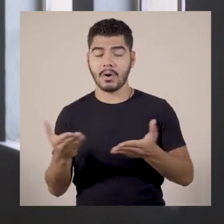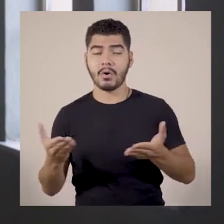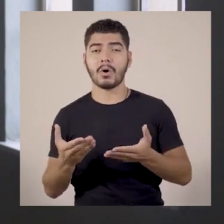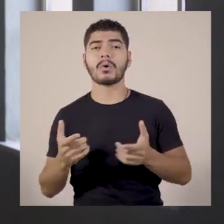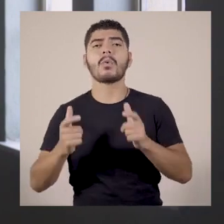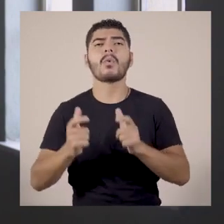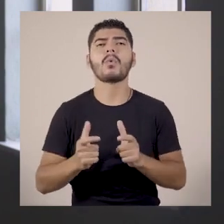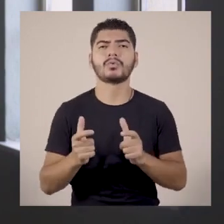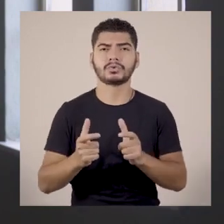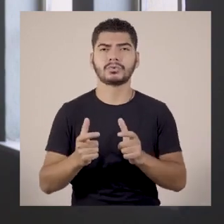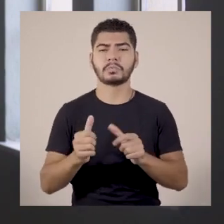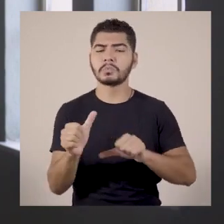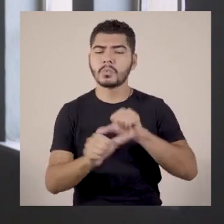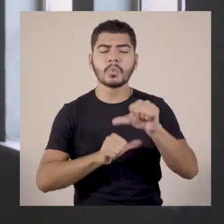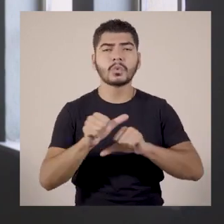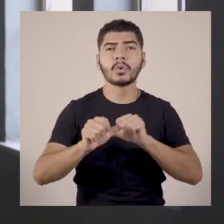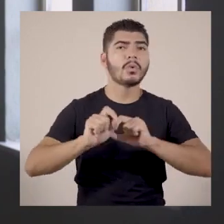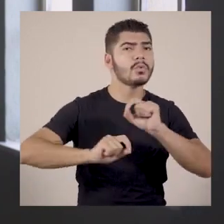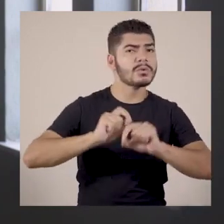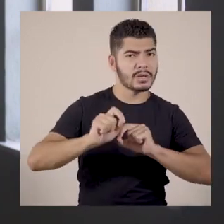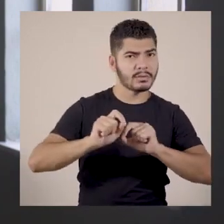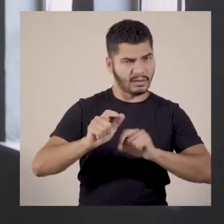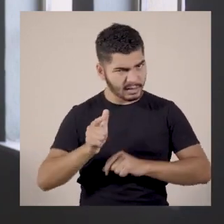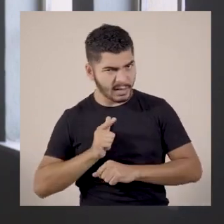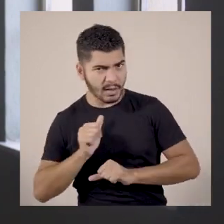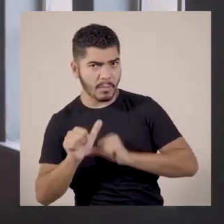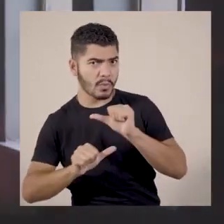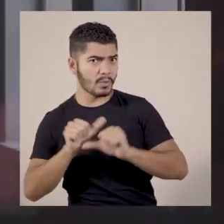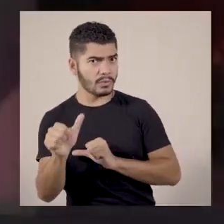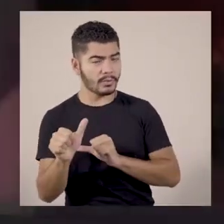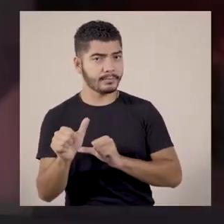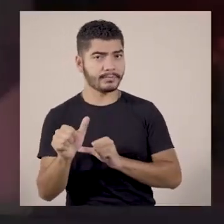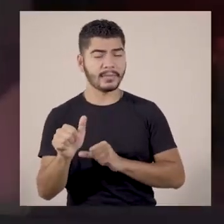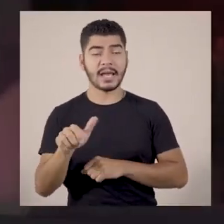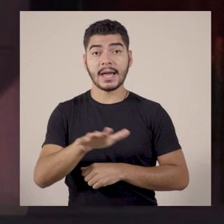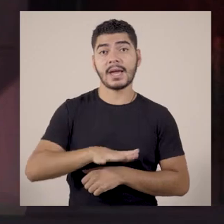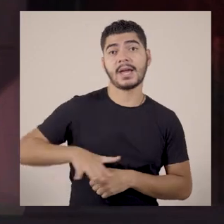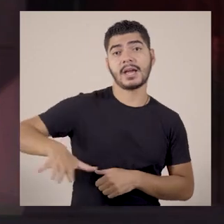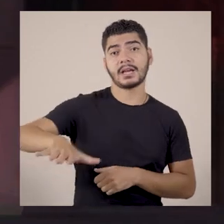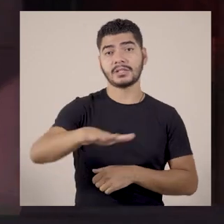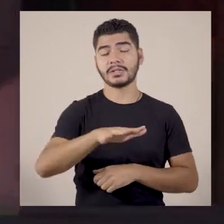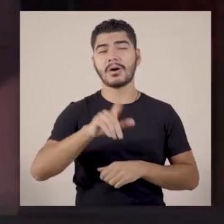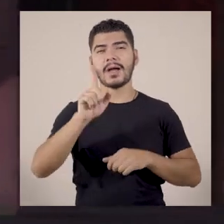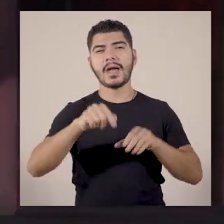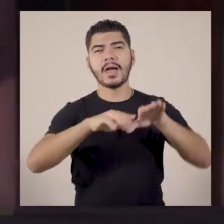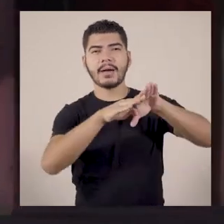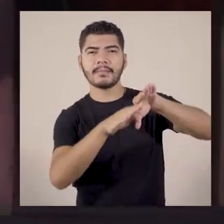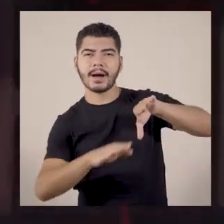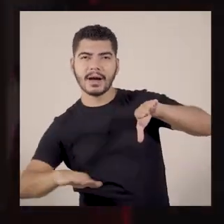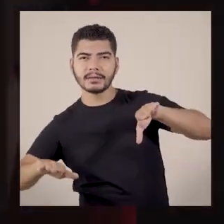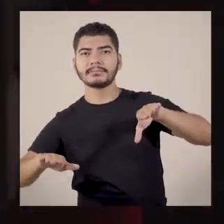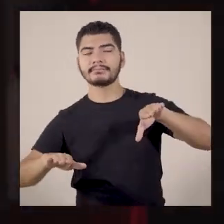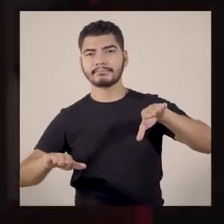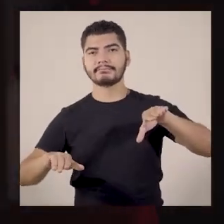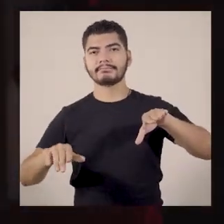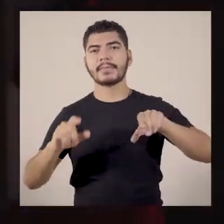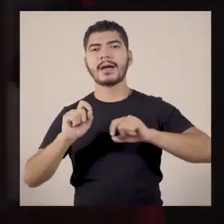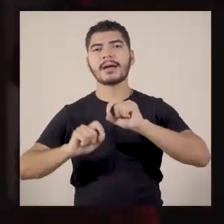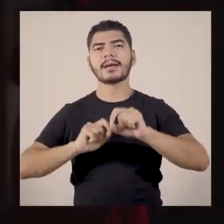estou. O que mudou. Se mudou. Essa região toda aqui é a Baixada. As famílias